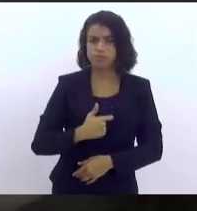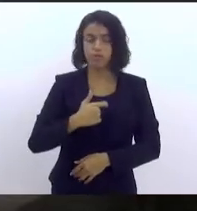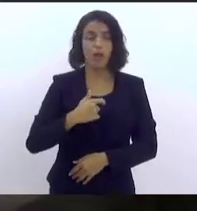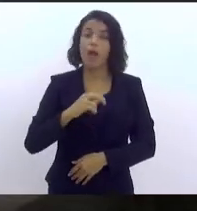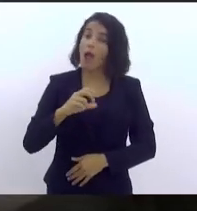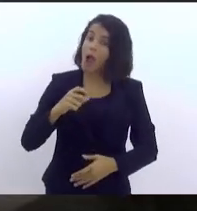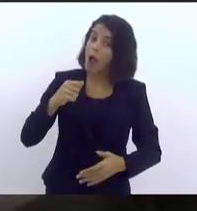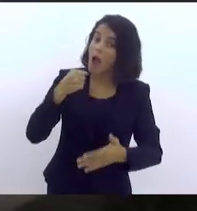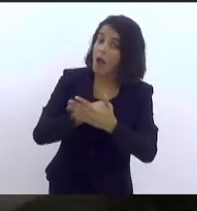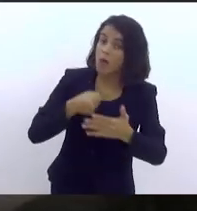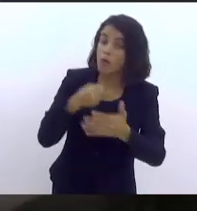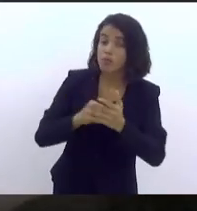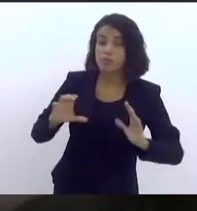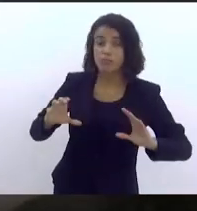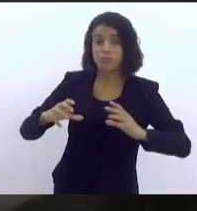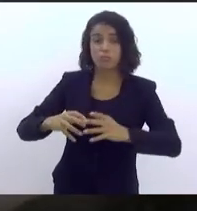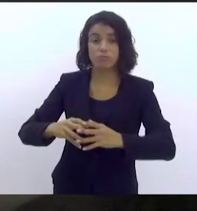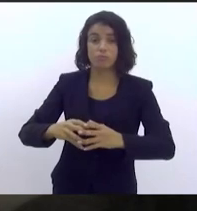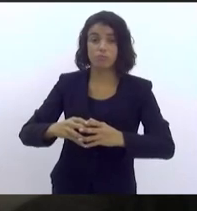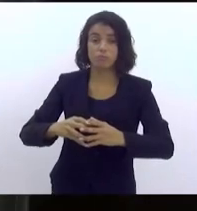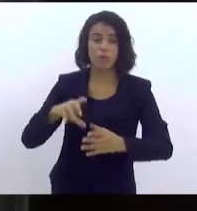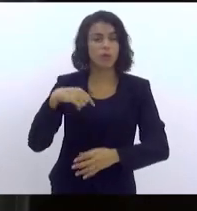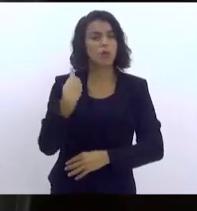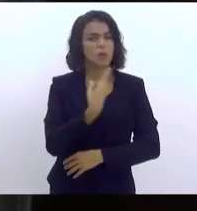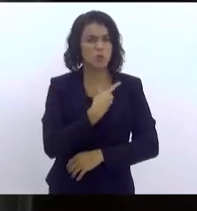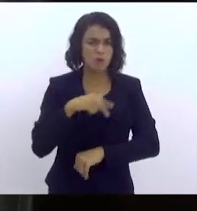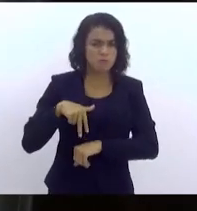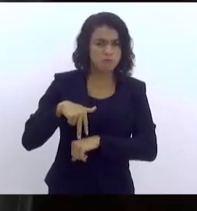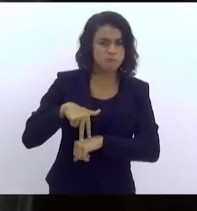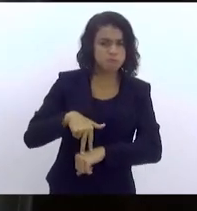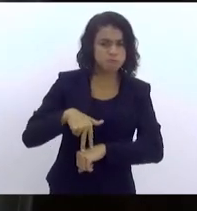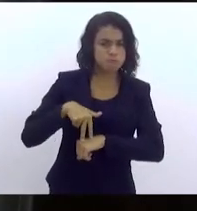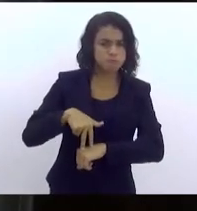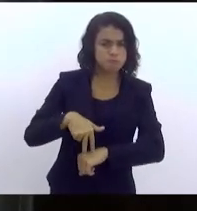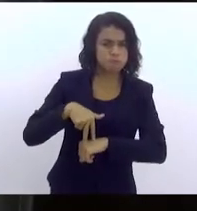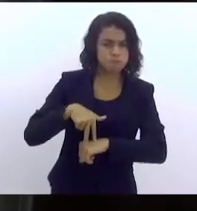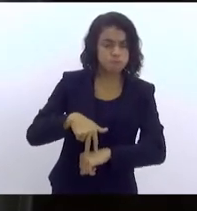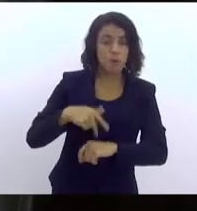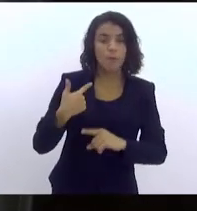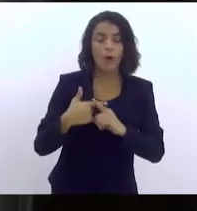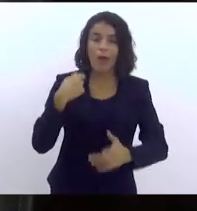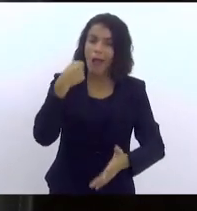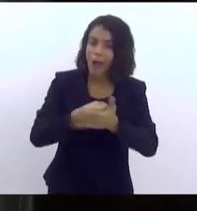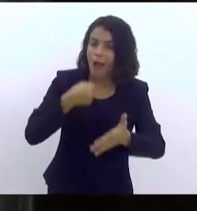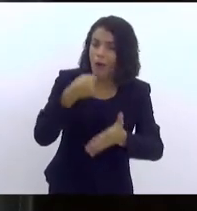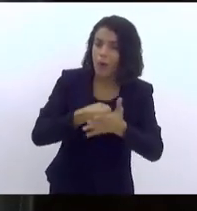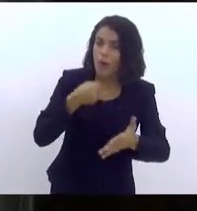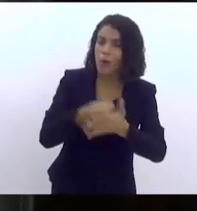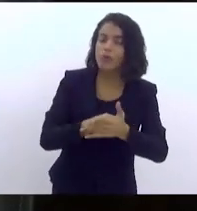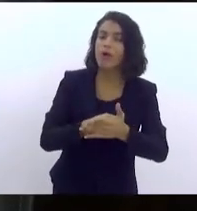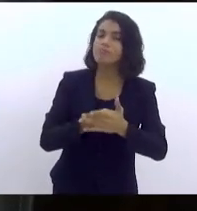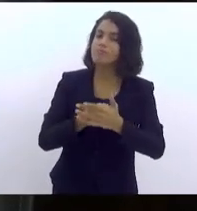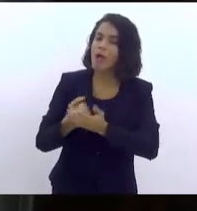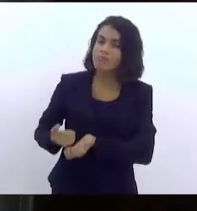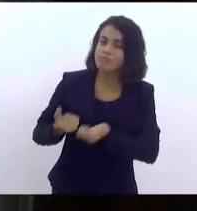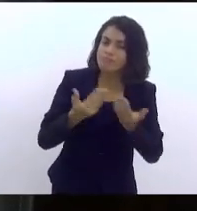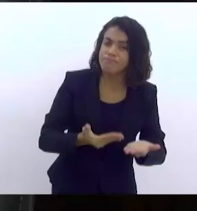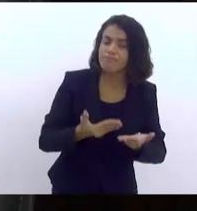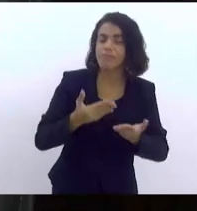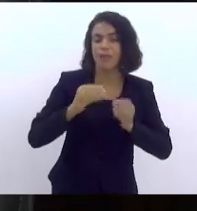luta é coletiva e nós resistiremos porque a nossa luta é Pela Educação